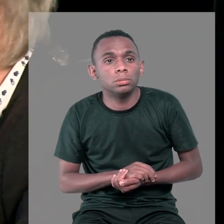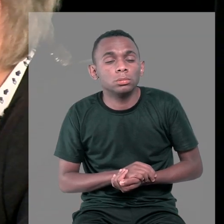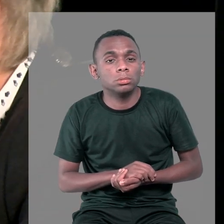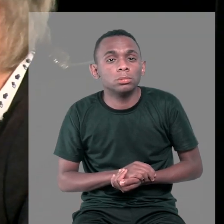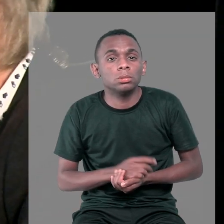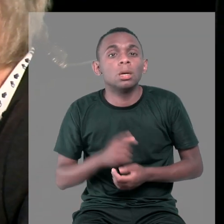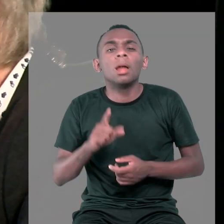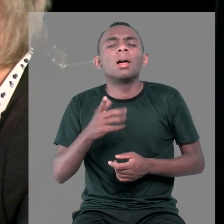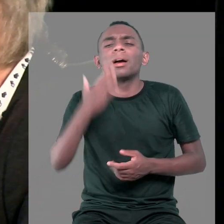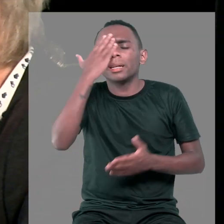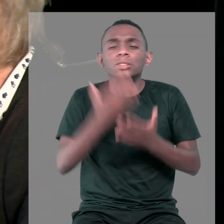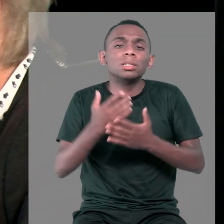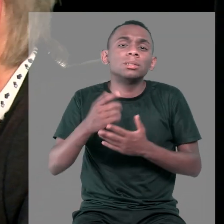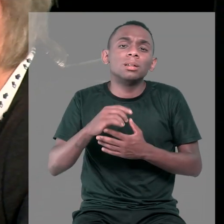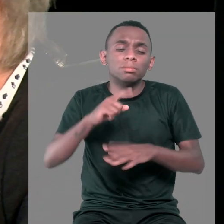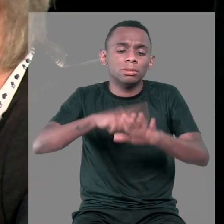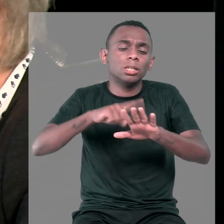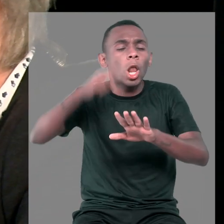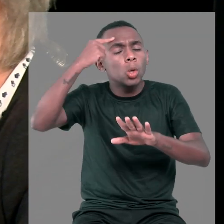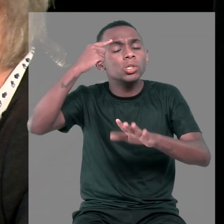que Marx é, sem dúvida,